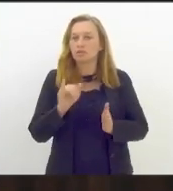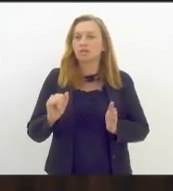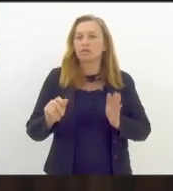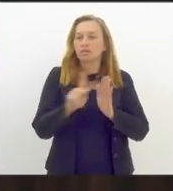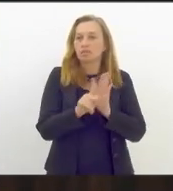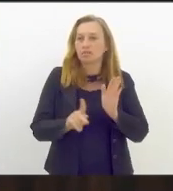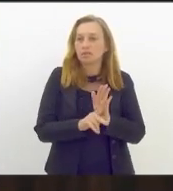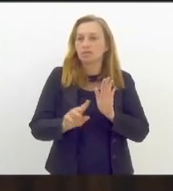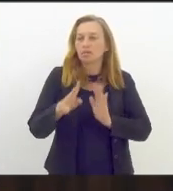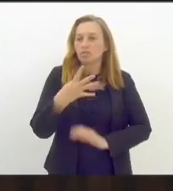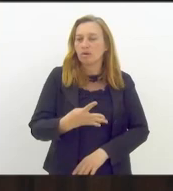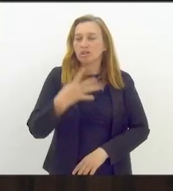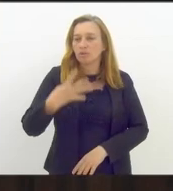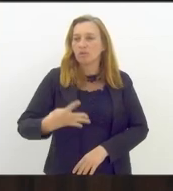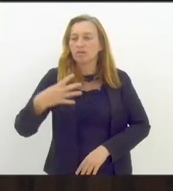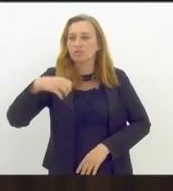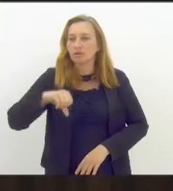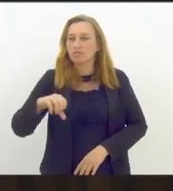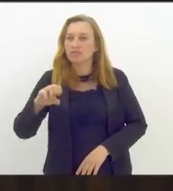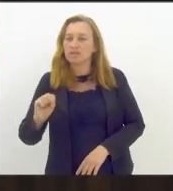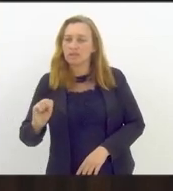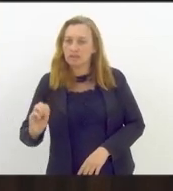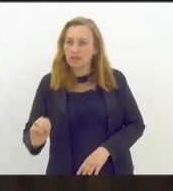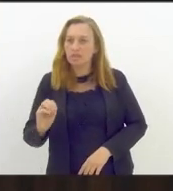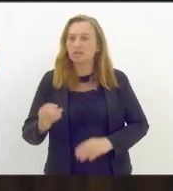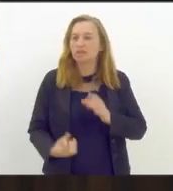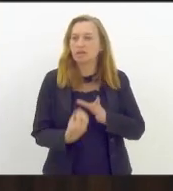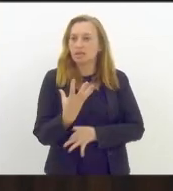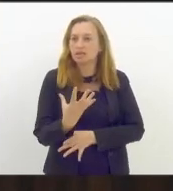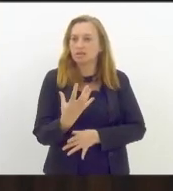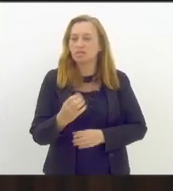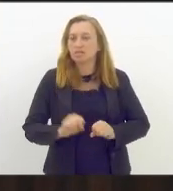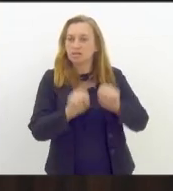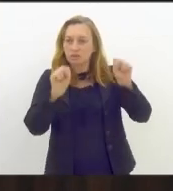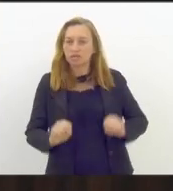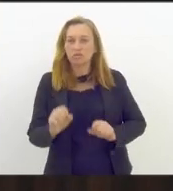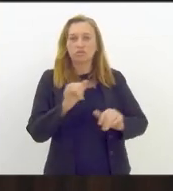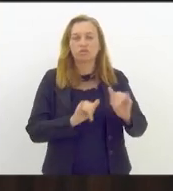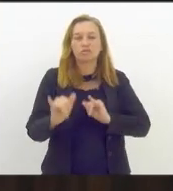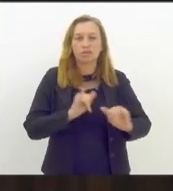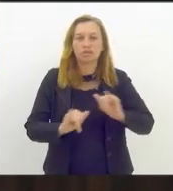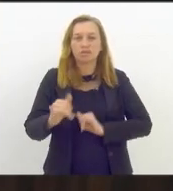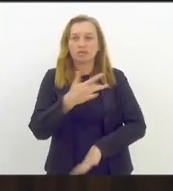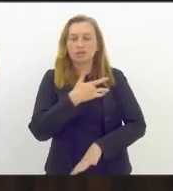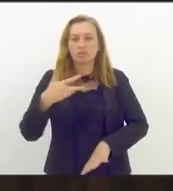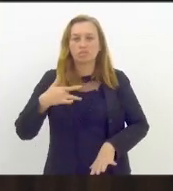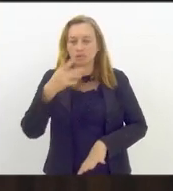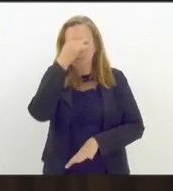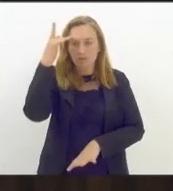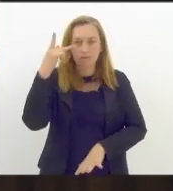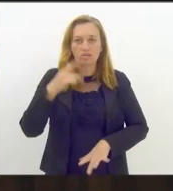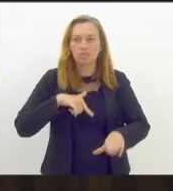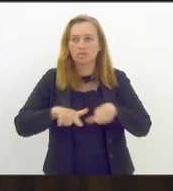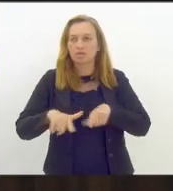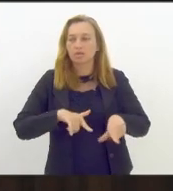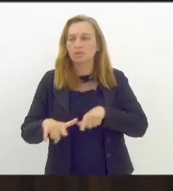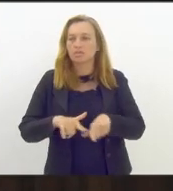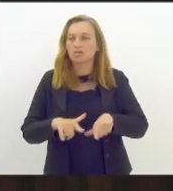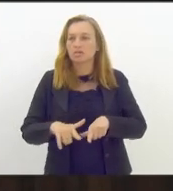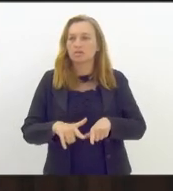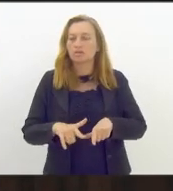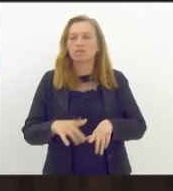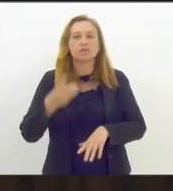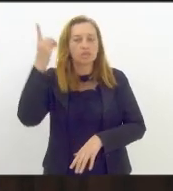lei 4990, que dispõe sobre a criação de um sistema de informações de saúde do trabalhador de autoria